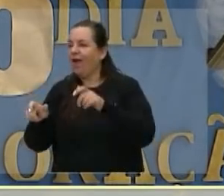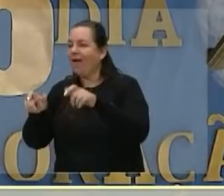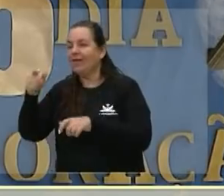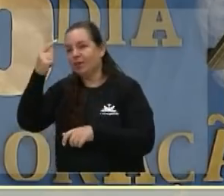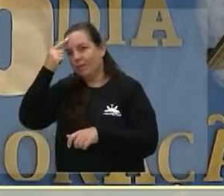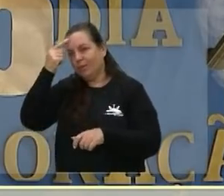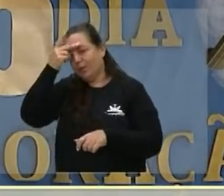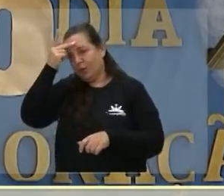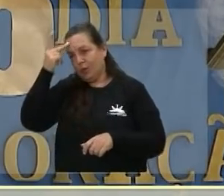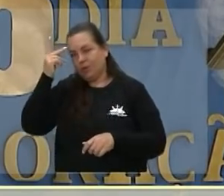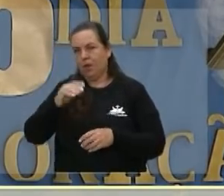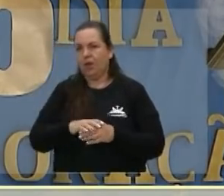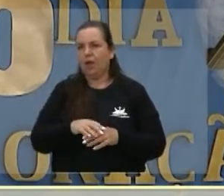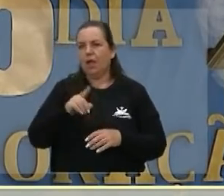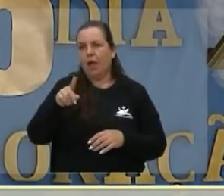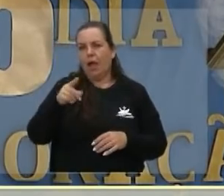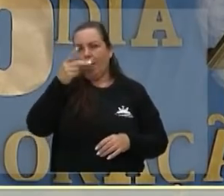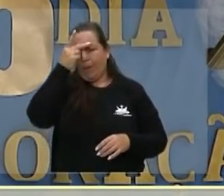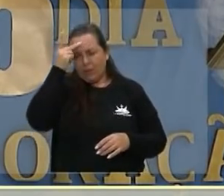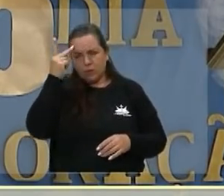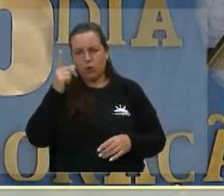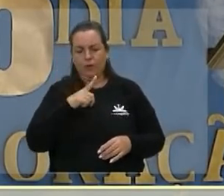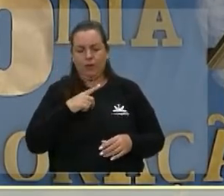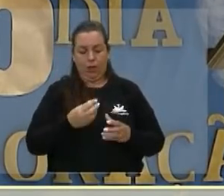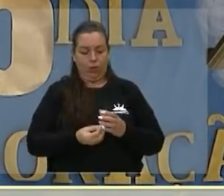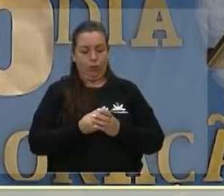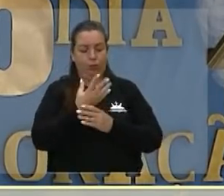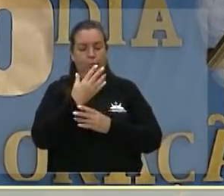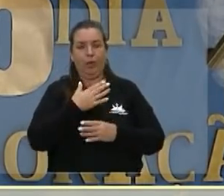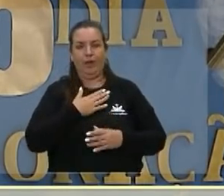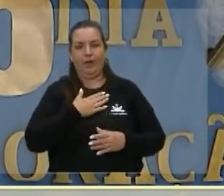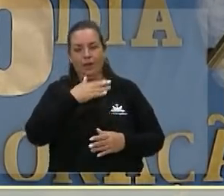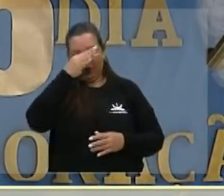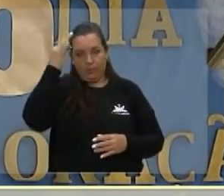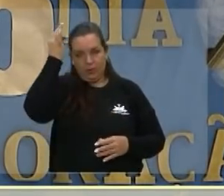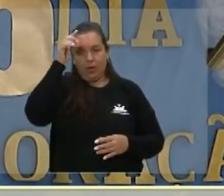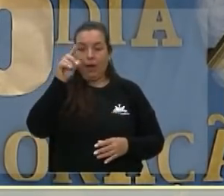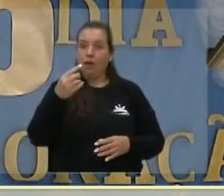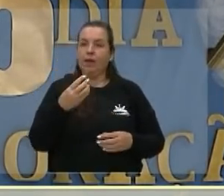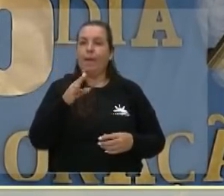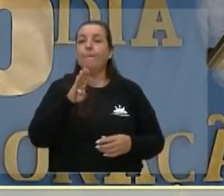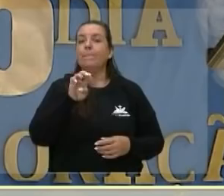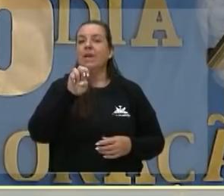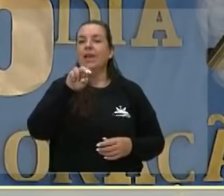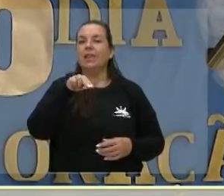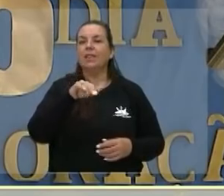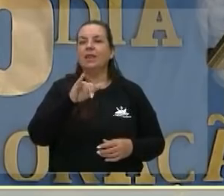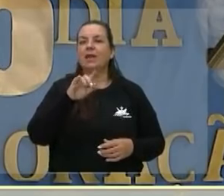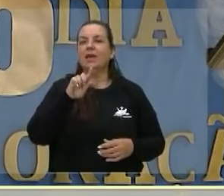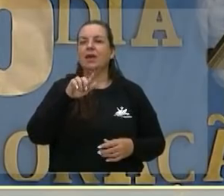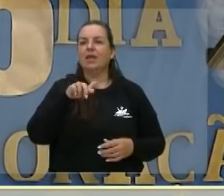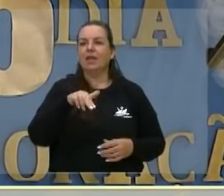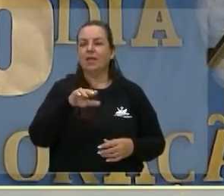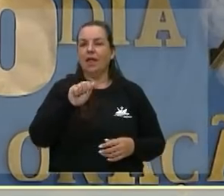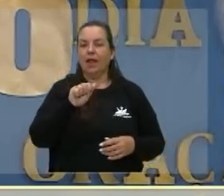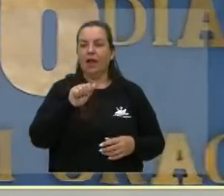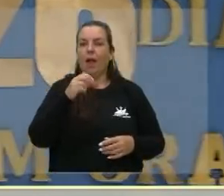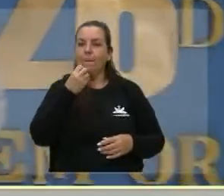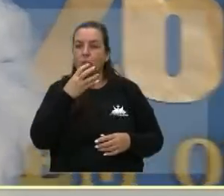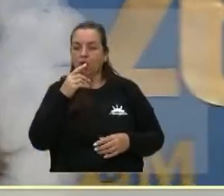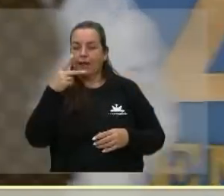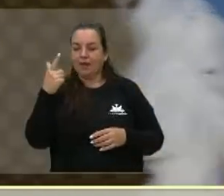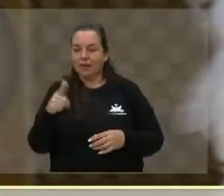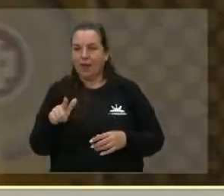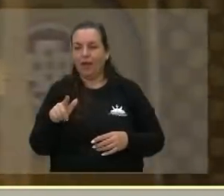priori uma pessoa com fruto do espírito santo ela é benigna ea bondade dela é